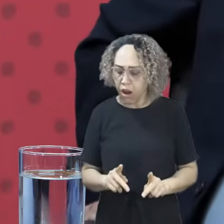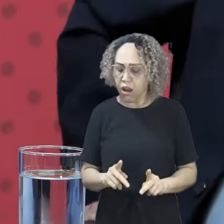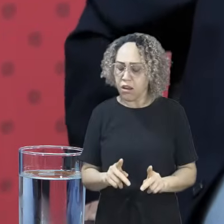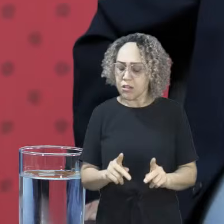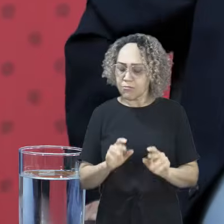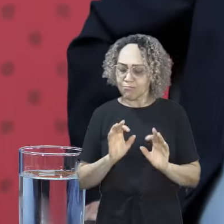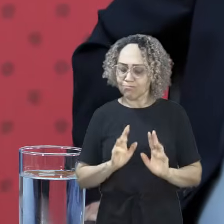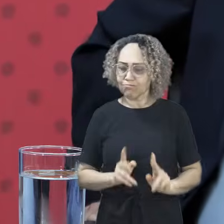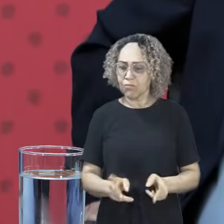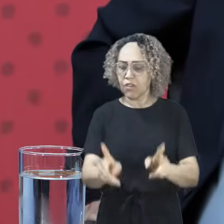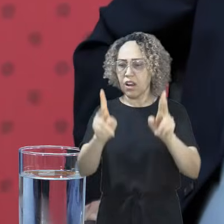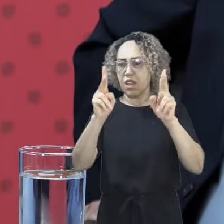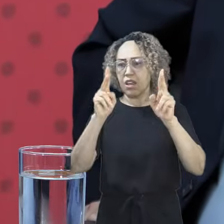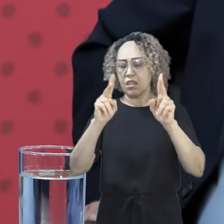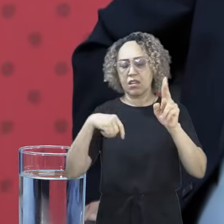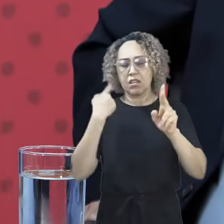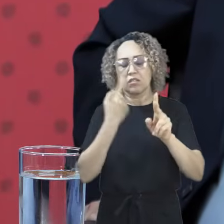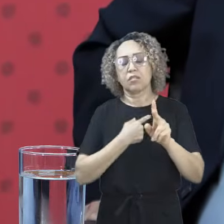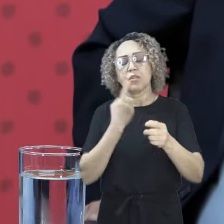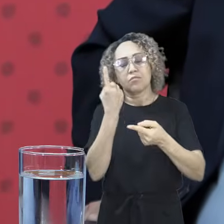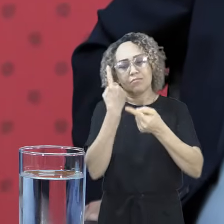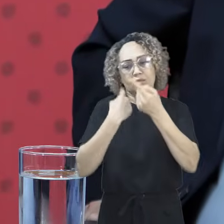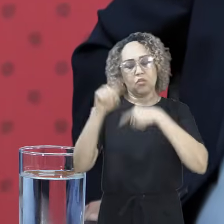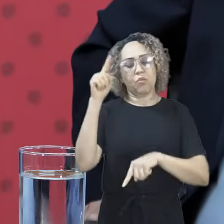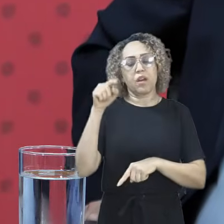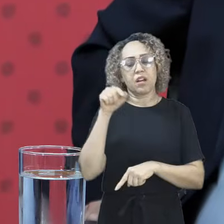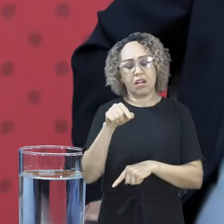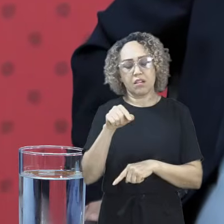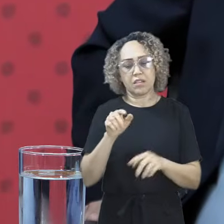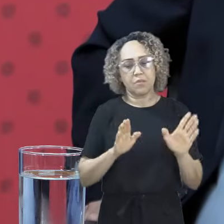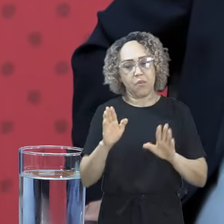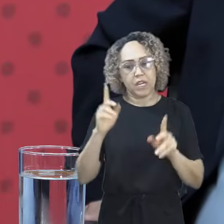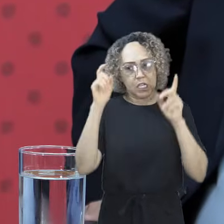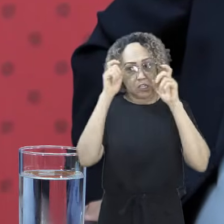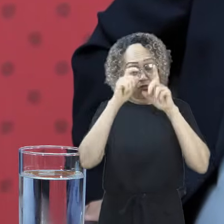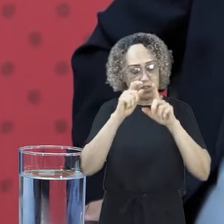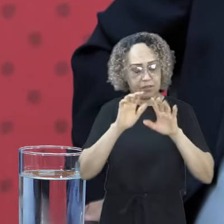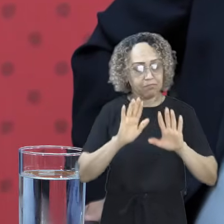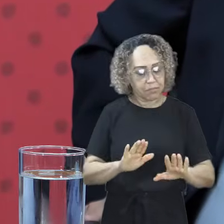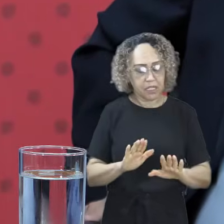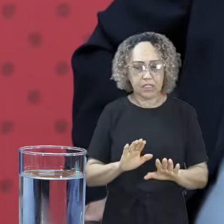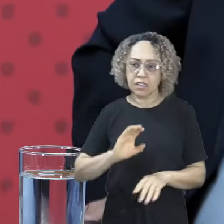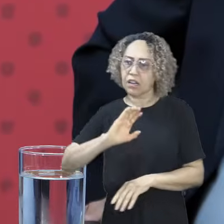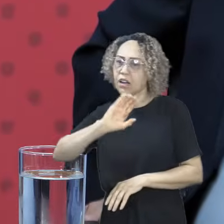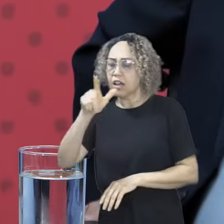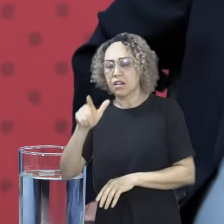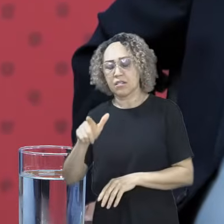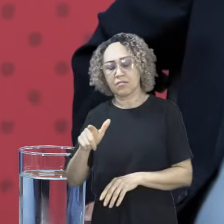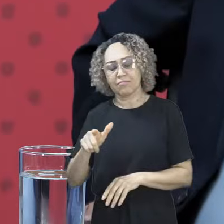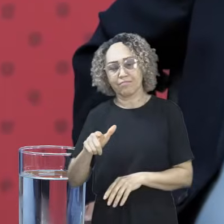momento de dificuldade, mas é evidente que também essa